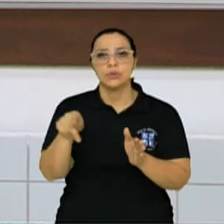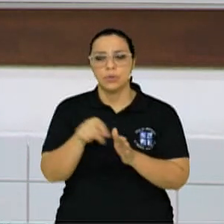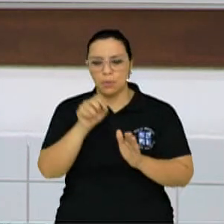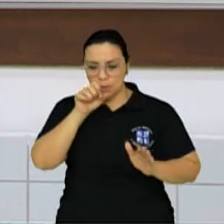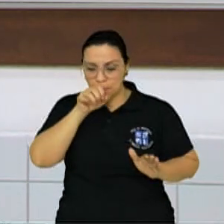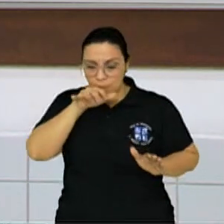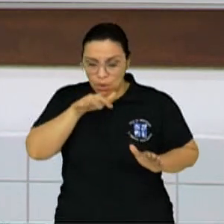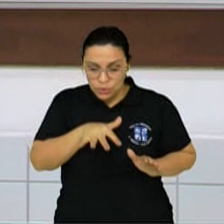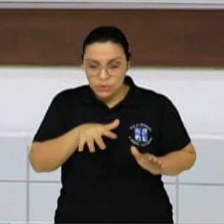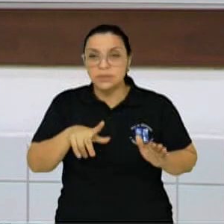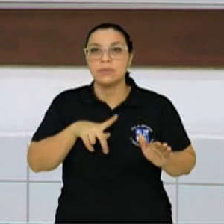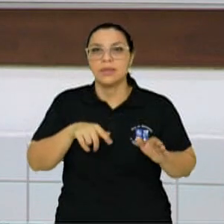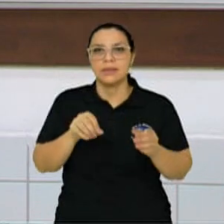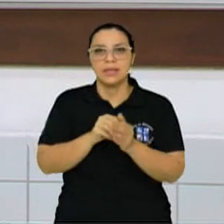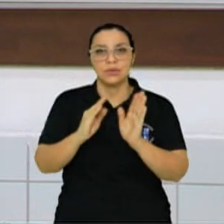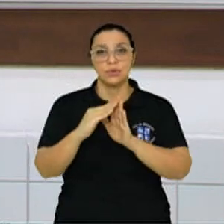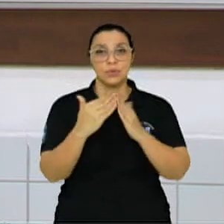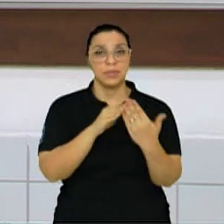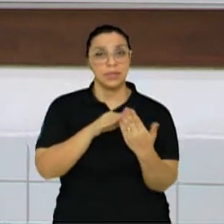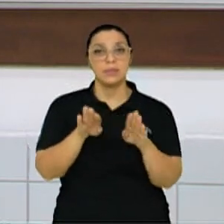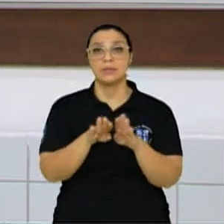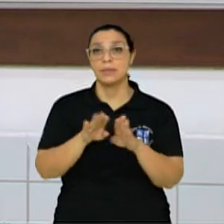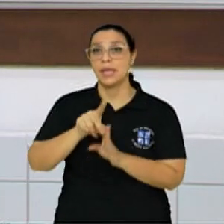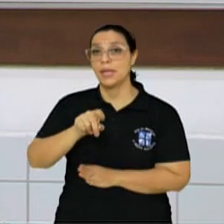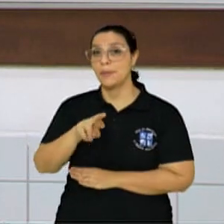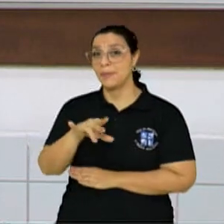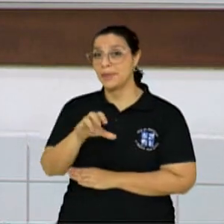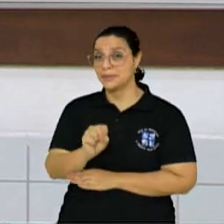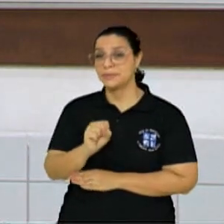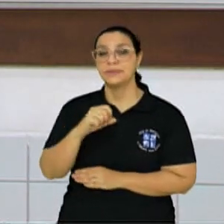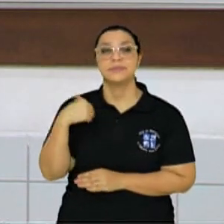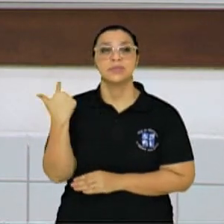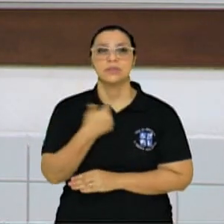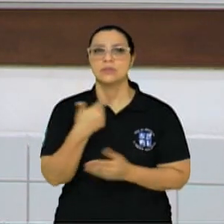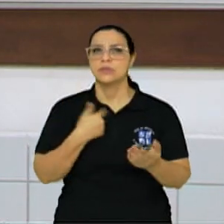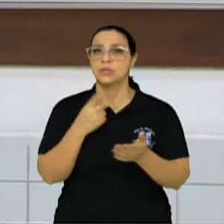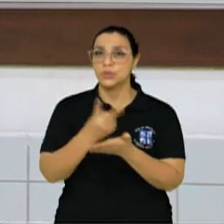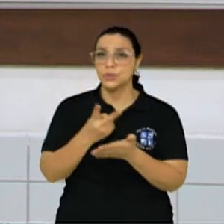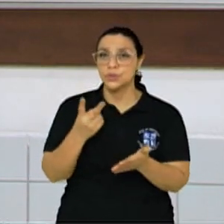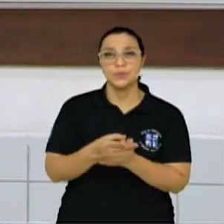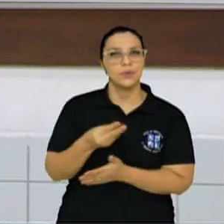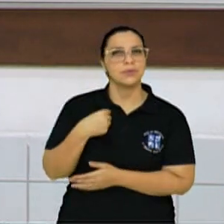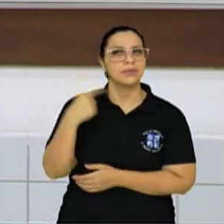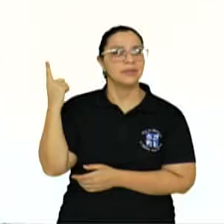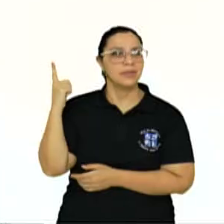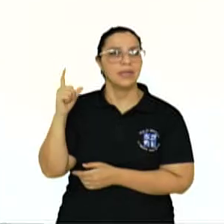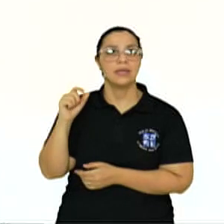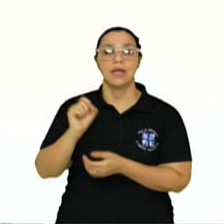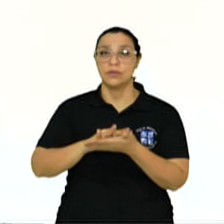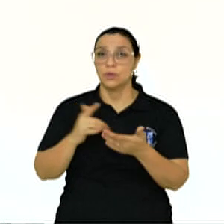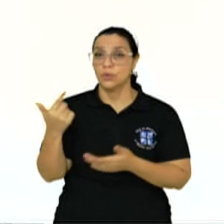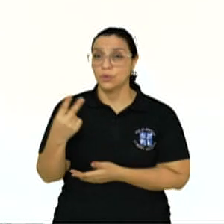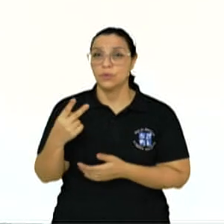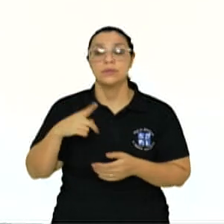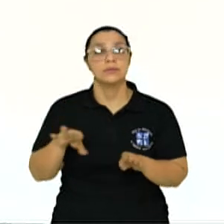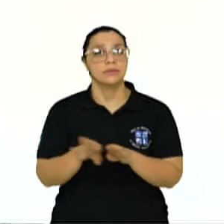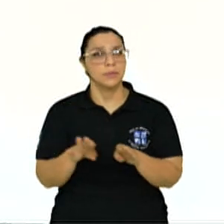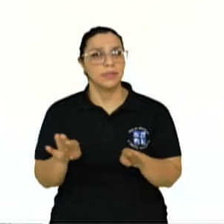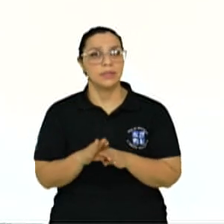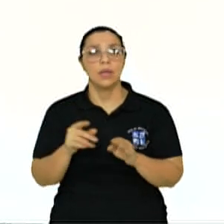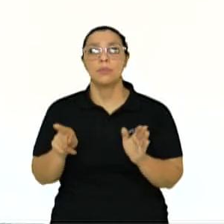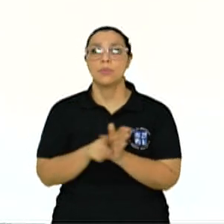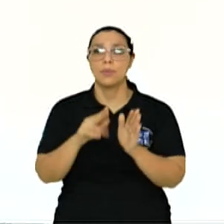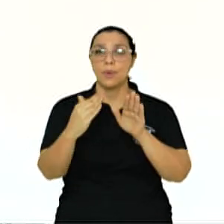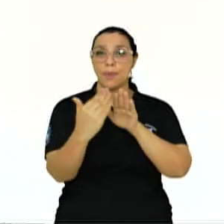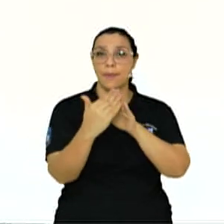em pirâmides e também em prismas, tá bom? Então, continuando, nós temos mais um exercício, seja uma